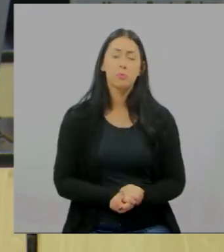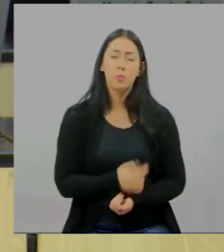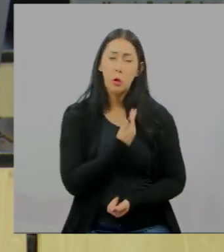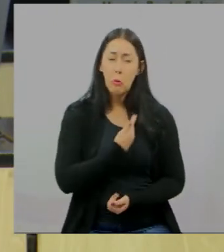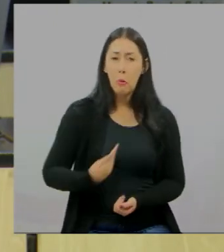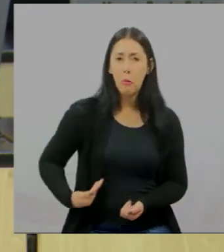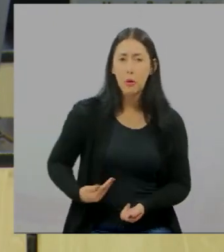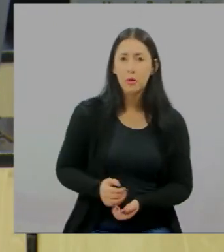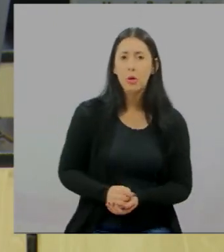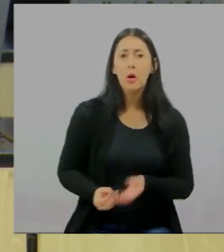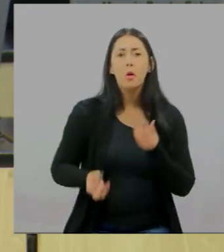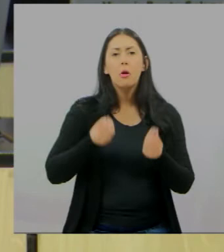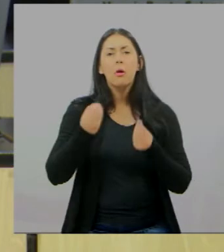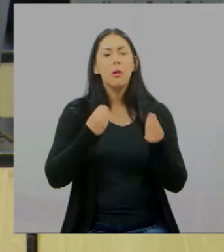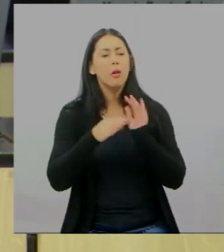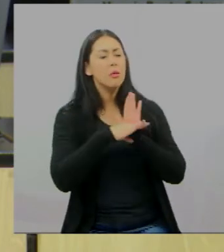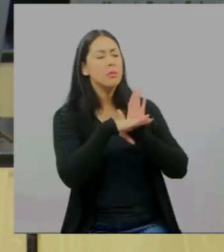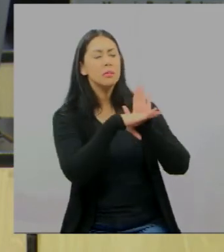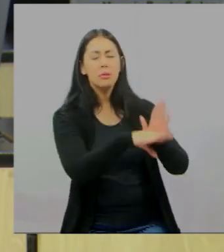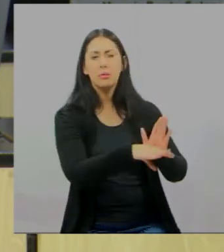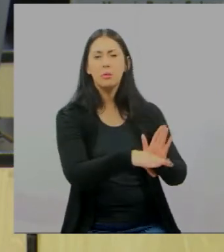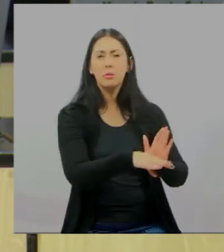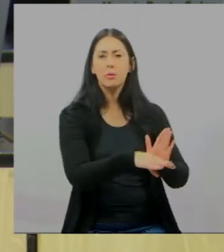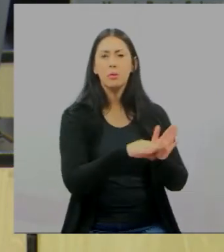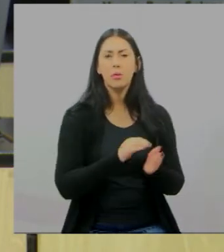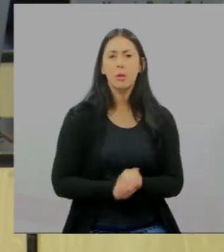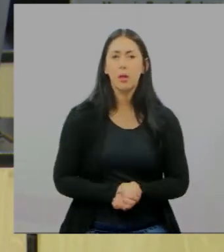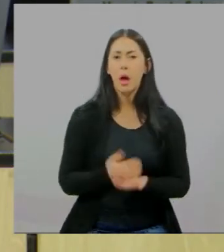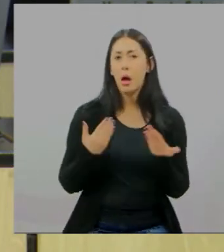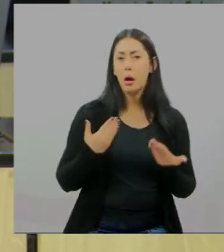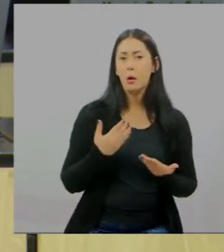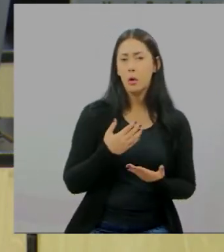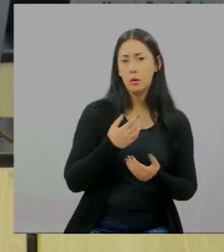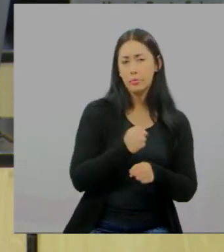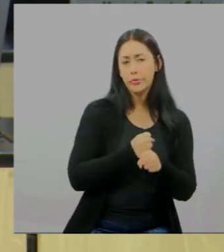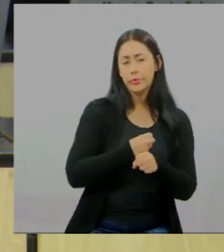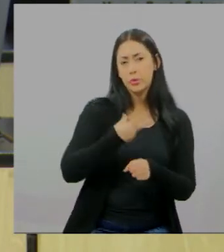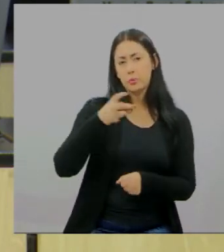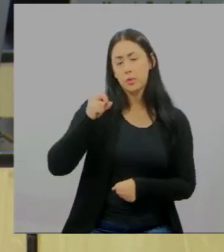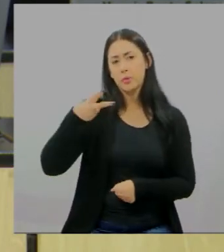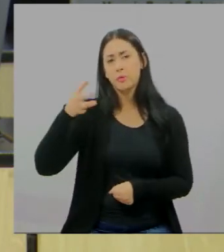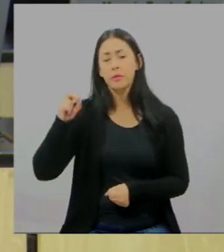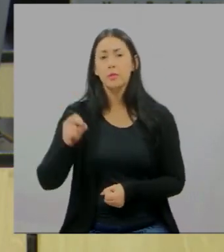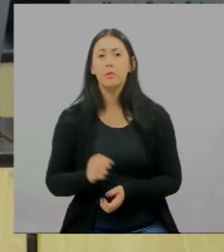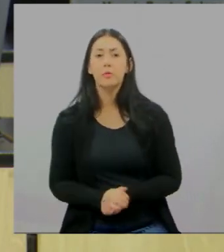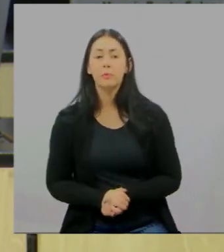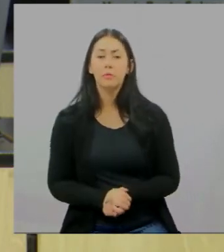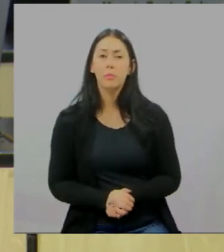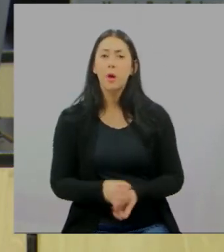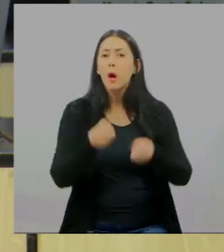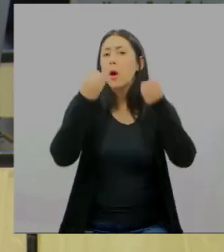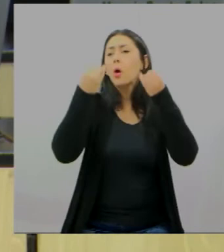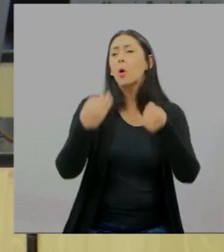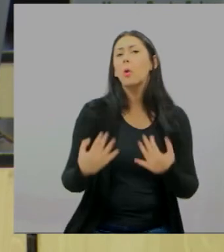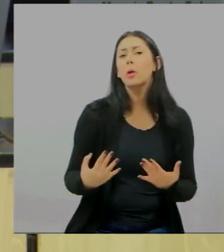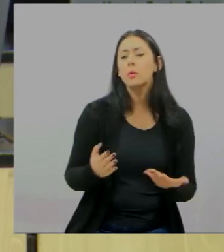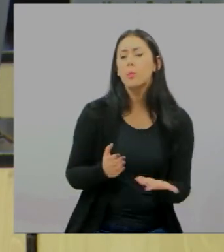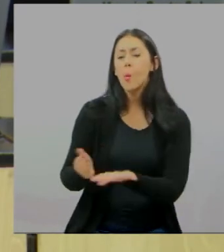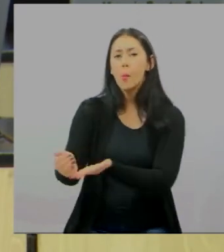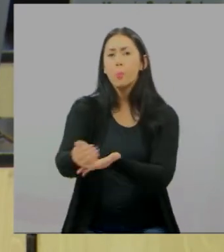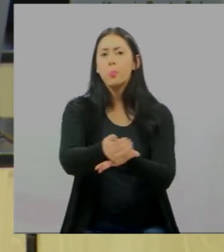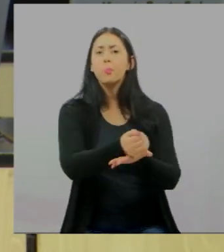deste imposto, receitas comerciais e prestações de serviços nesse primeiro semestre de 2020? O quanto foi arrecadado? Qual a receita